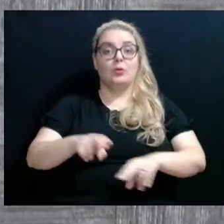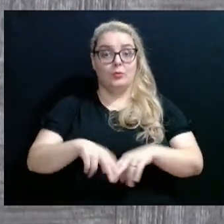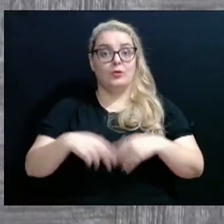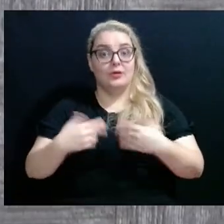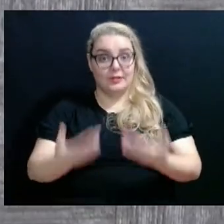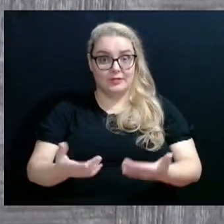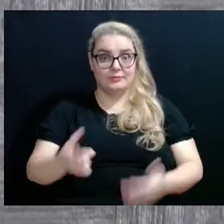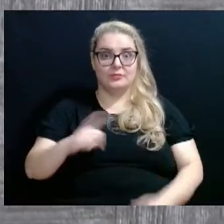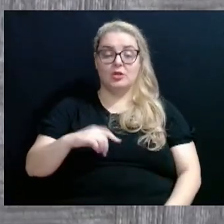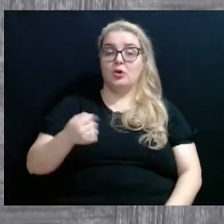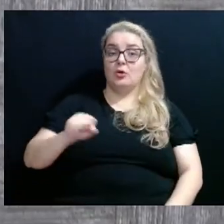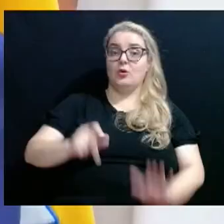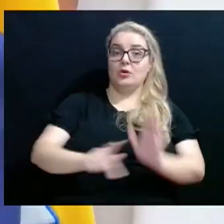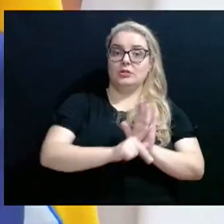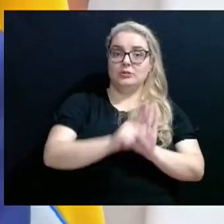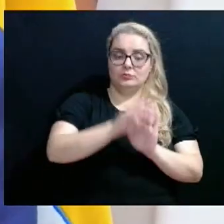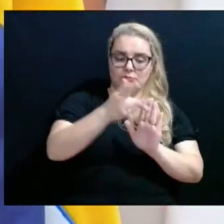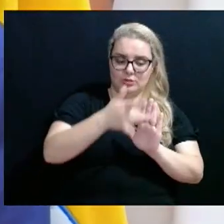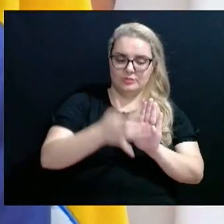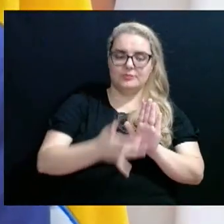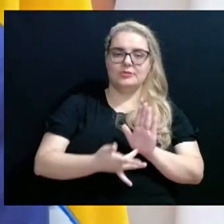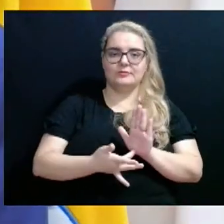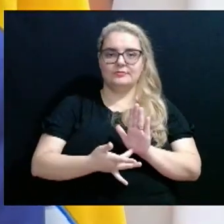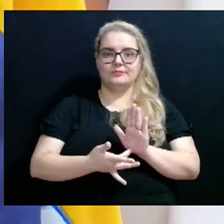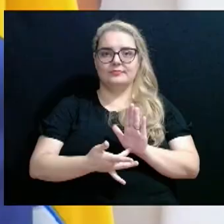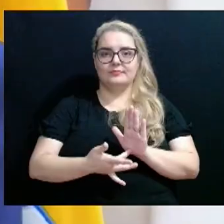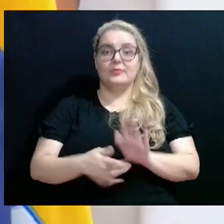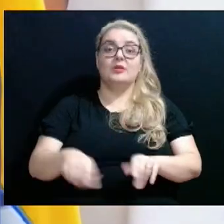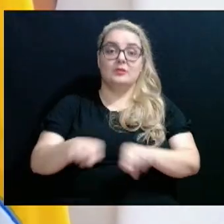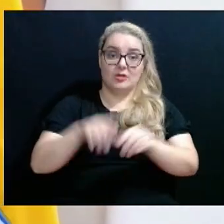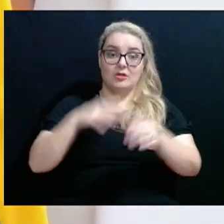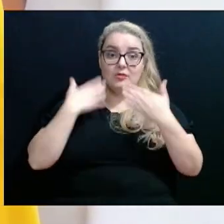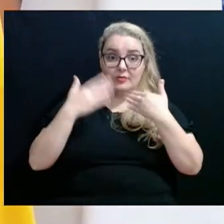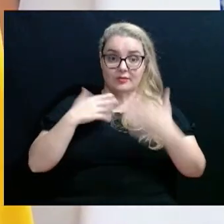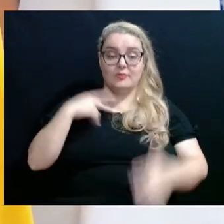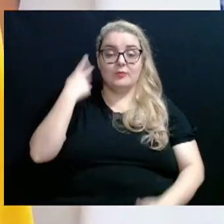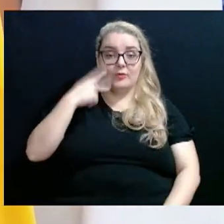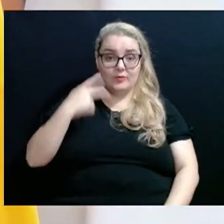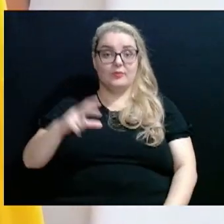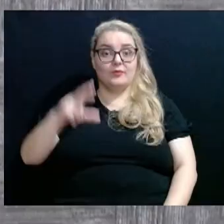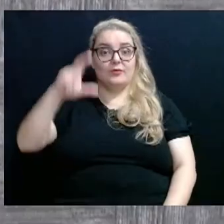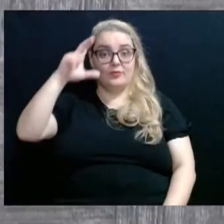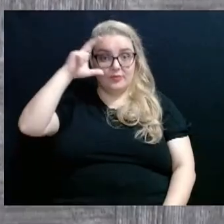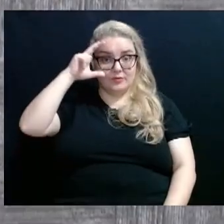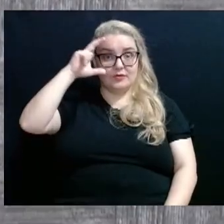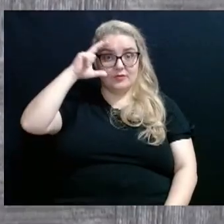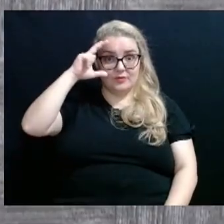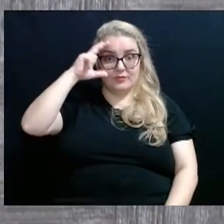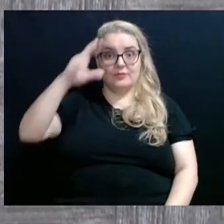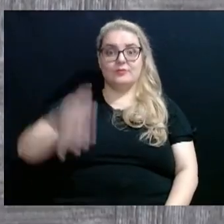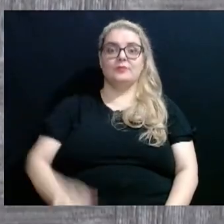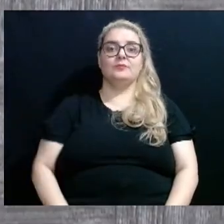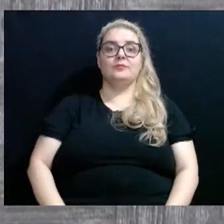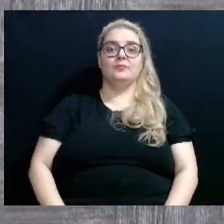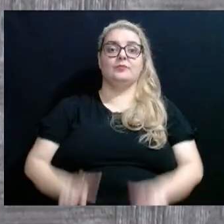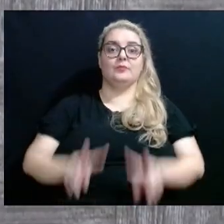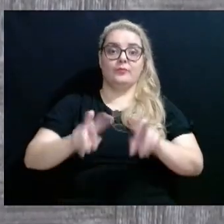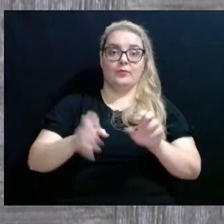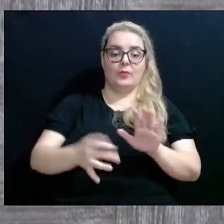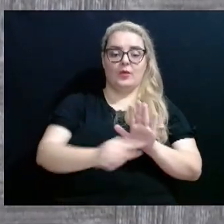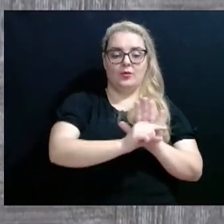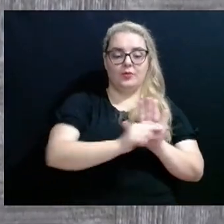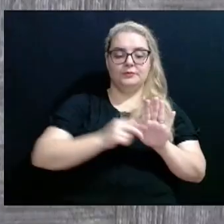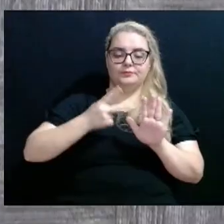8 projetos na pauta. Inclusive, conversamos com o Carlinhos Camelô sobre o item 2,